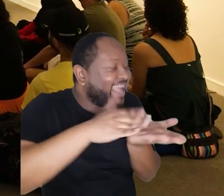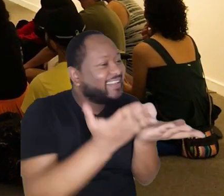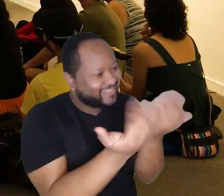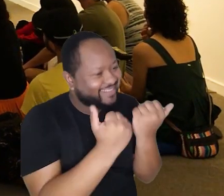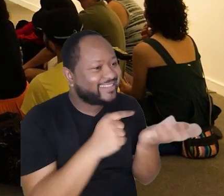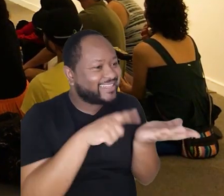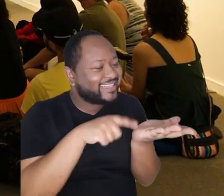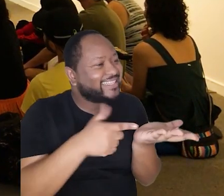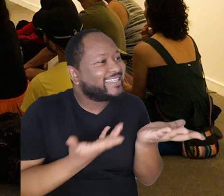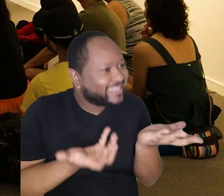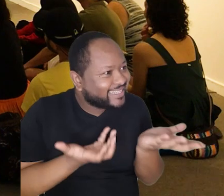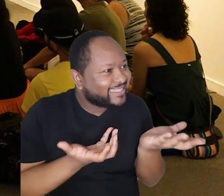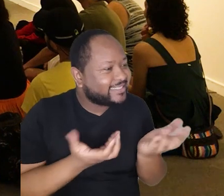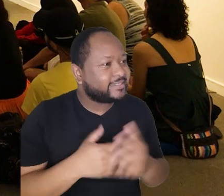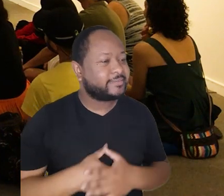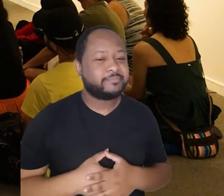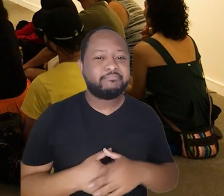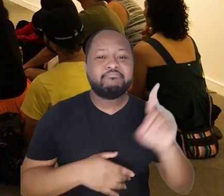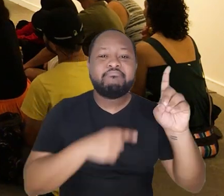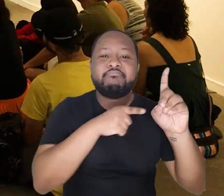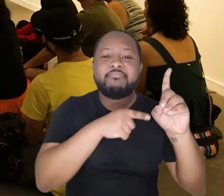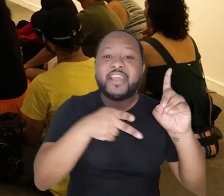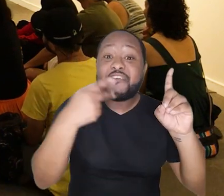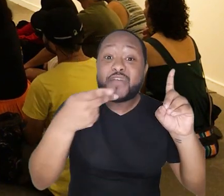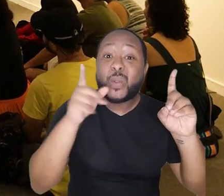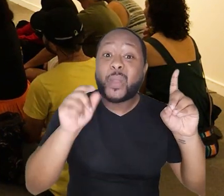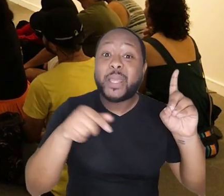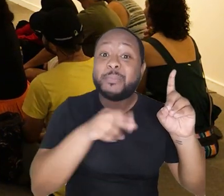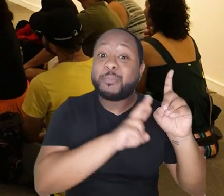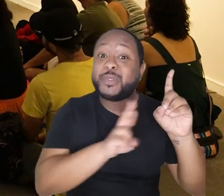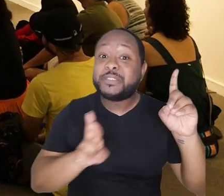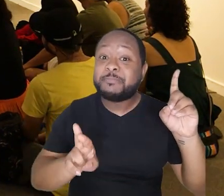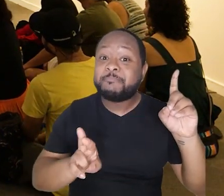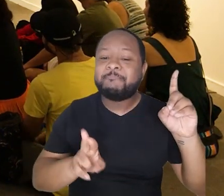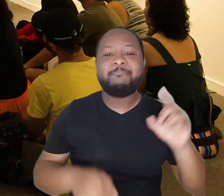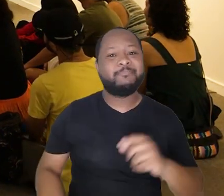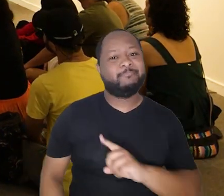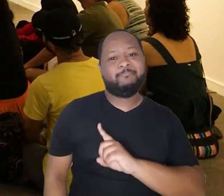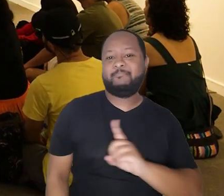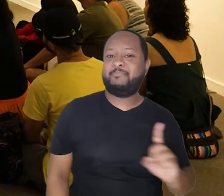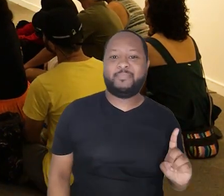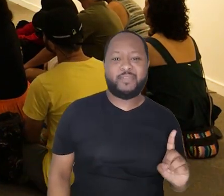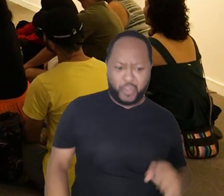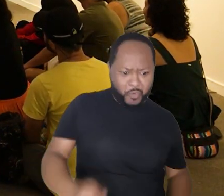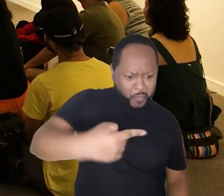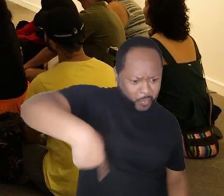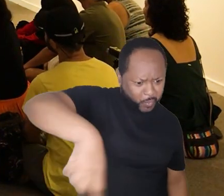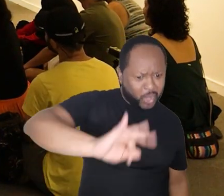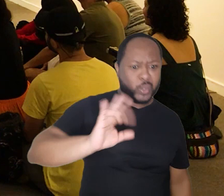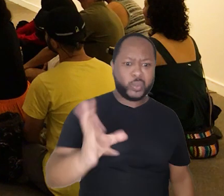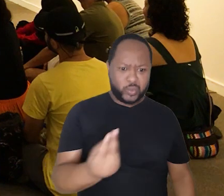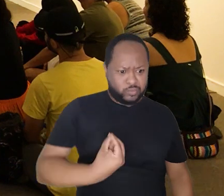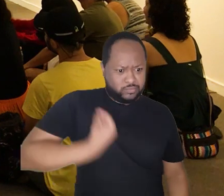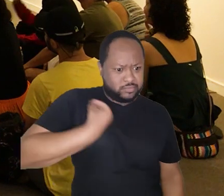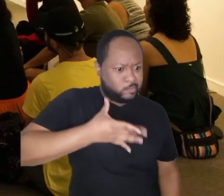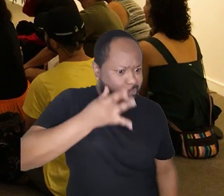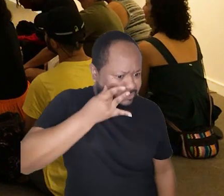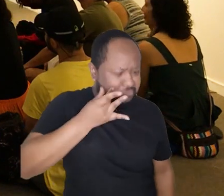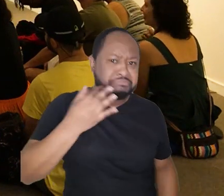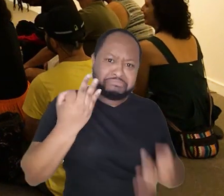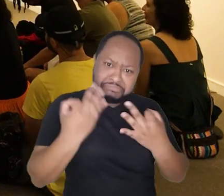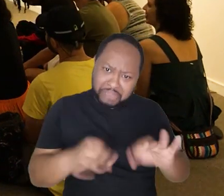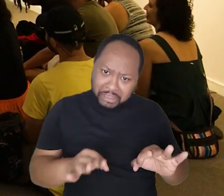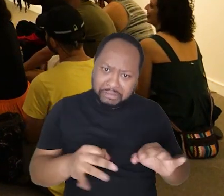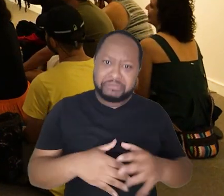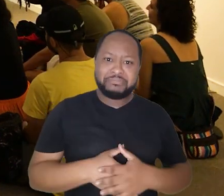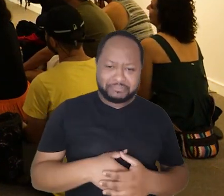histórias? O que você acha que ele disse? Não, todo mundo estava lá ou está adivinhando muito, né? Bom, é